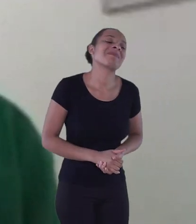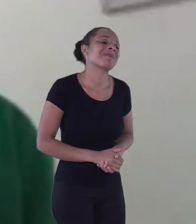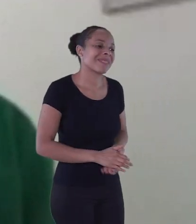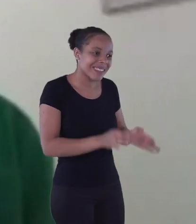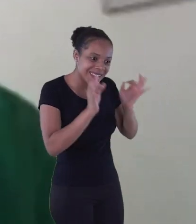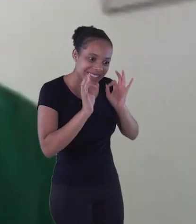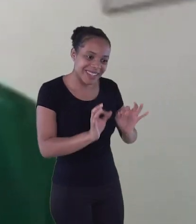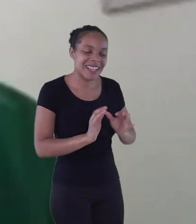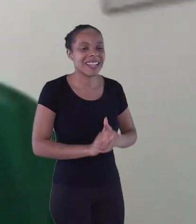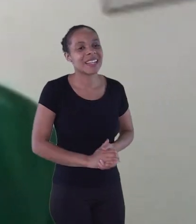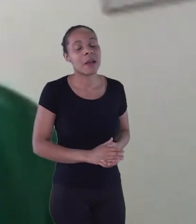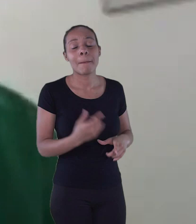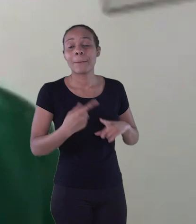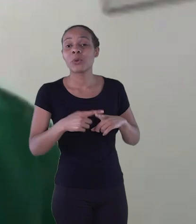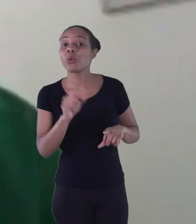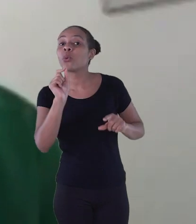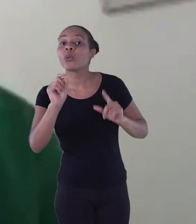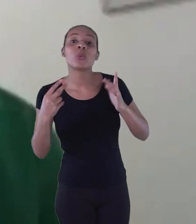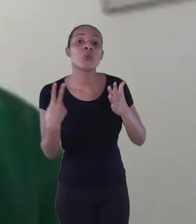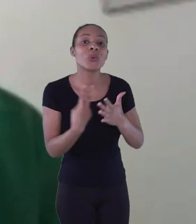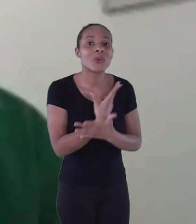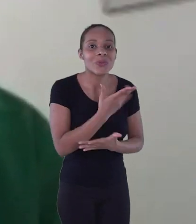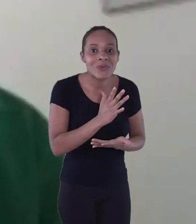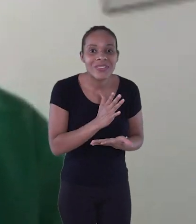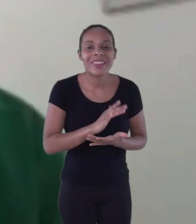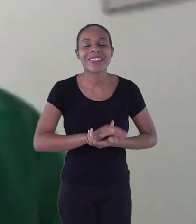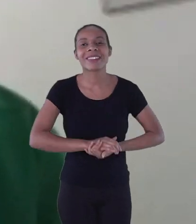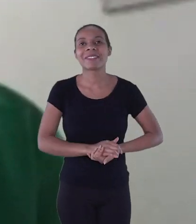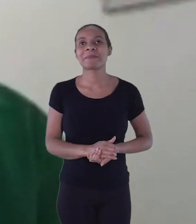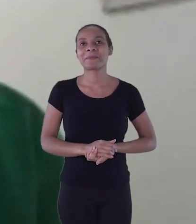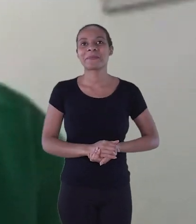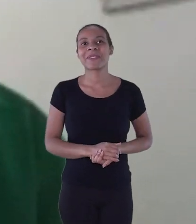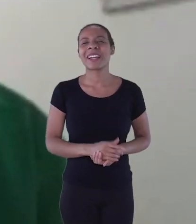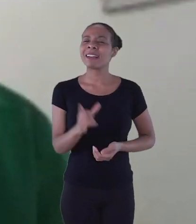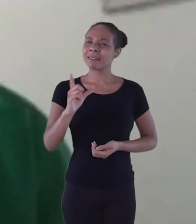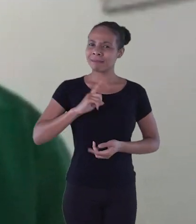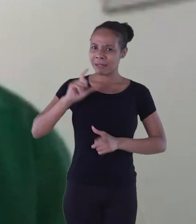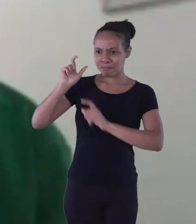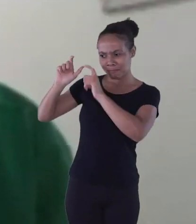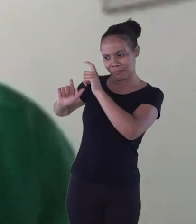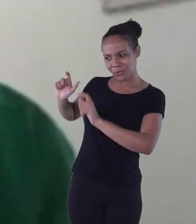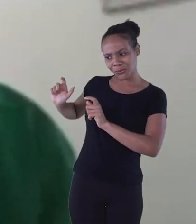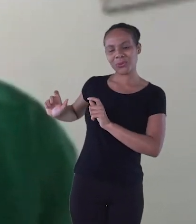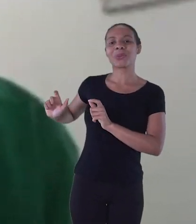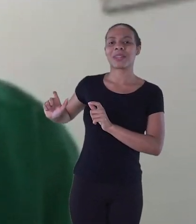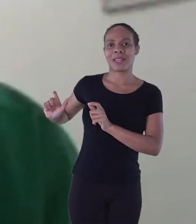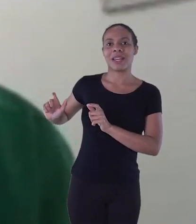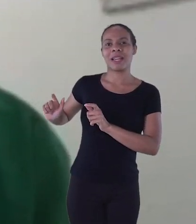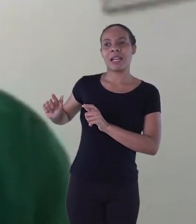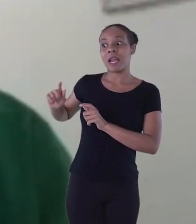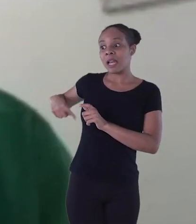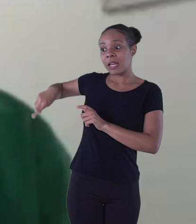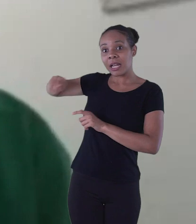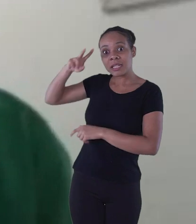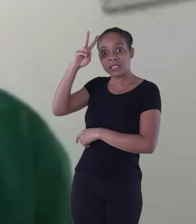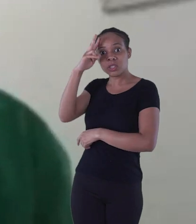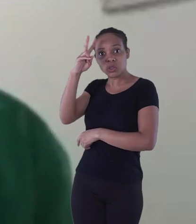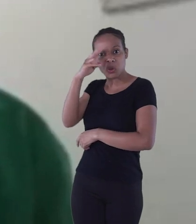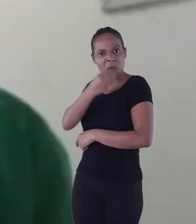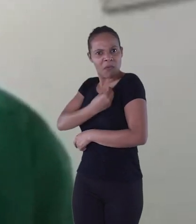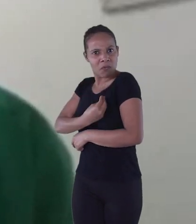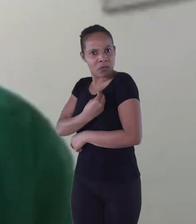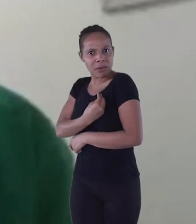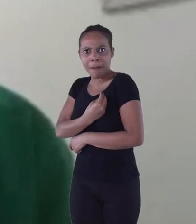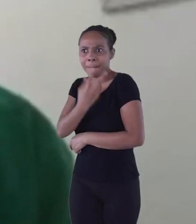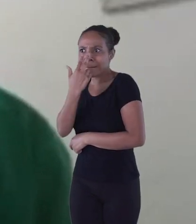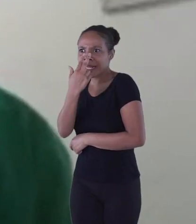E a gente... Porque é o seguinte, Afonso, tem personagens que as histórias deles são surreais.